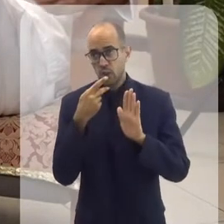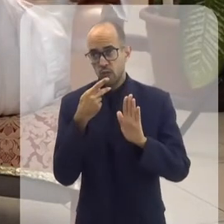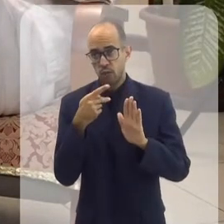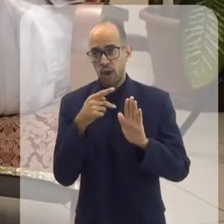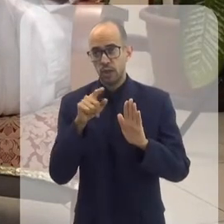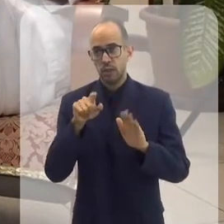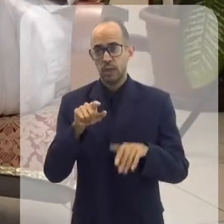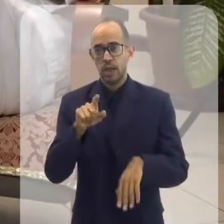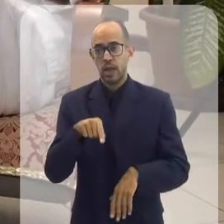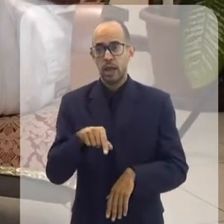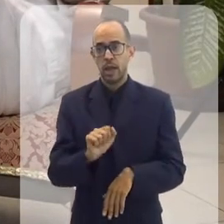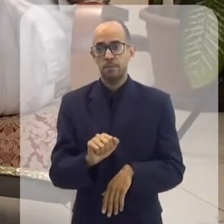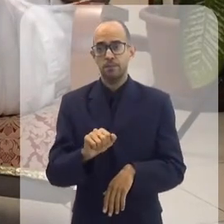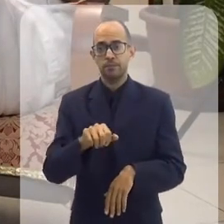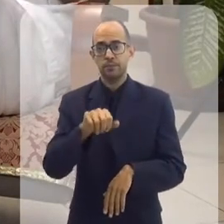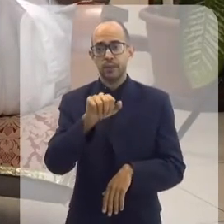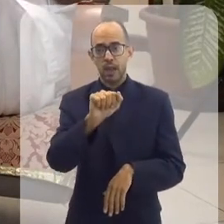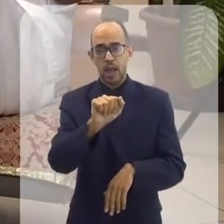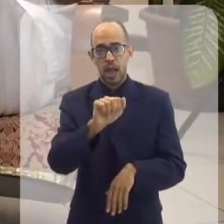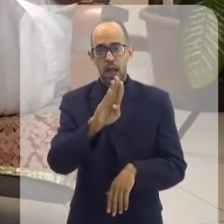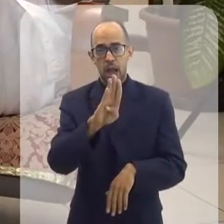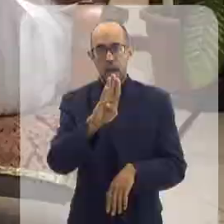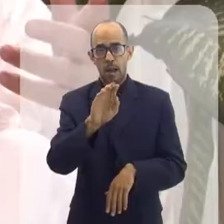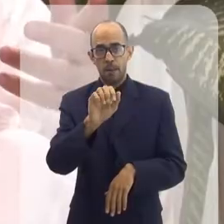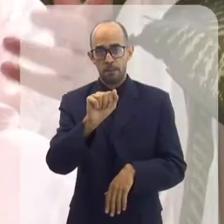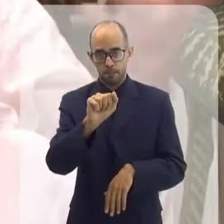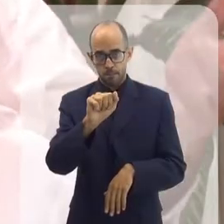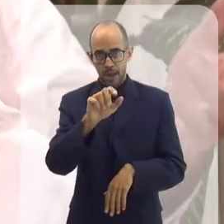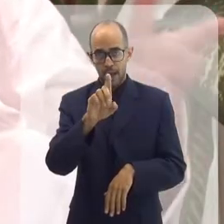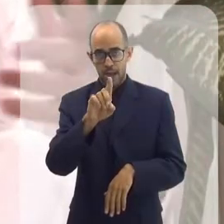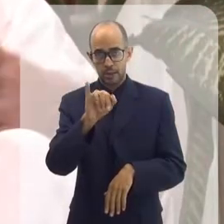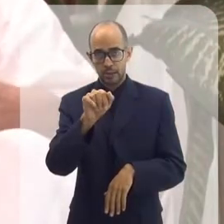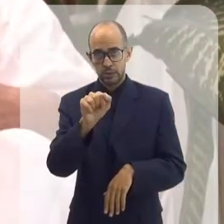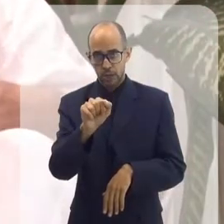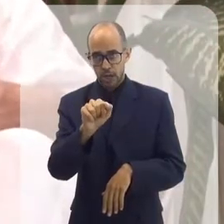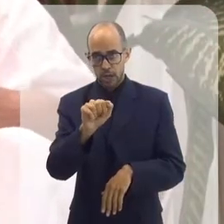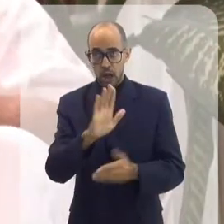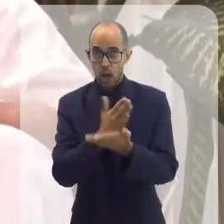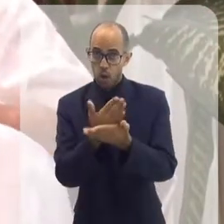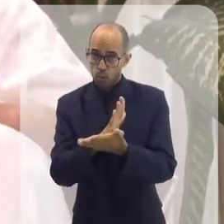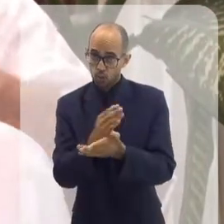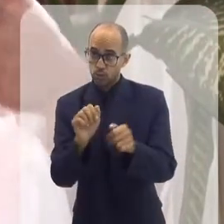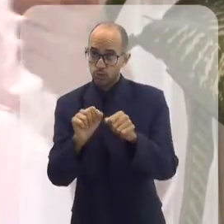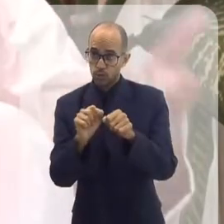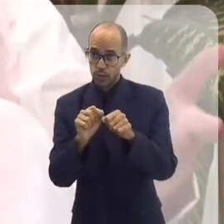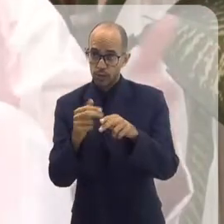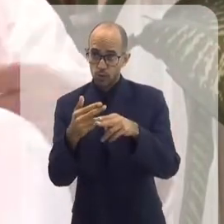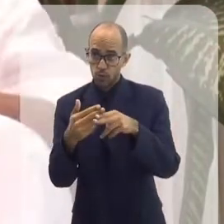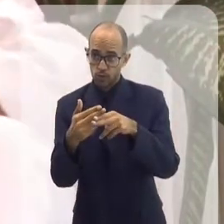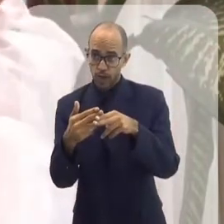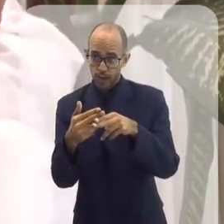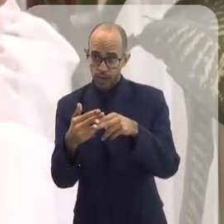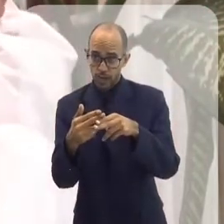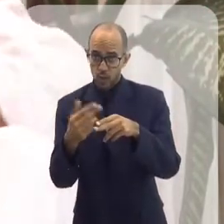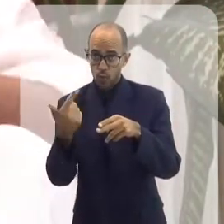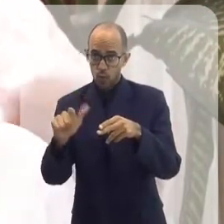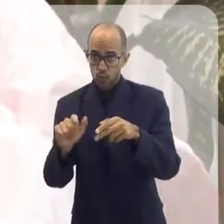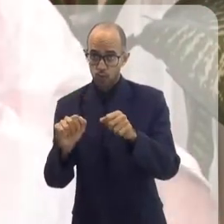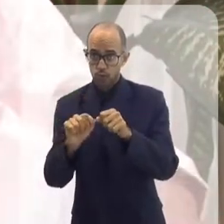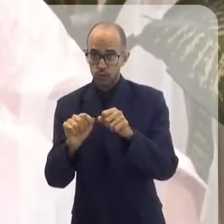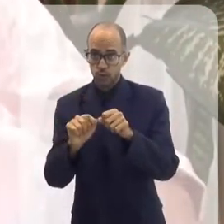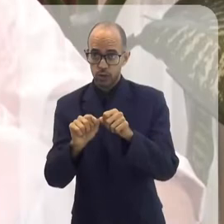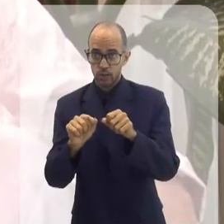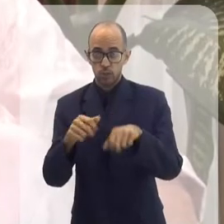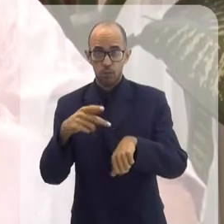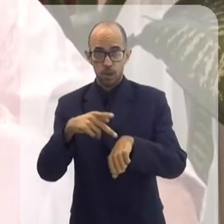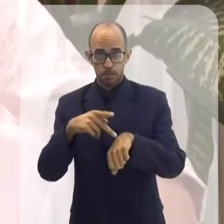abajar que em algumas tradições é feita com a navalha e outras tradições é feita com